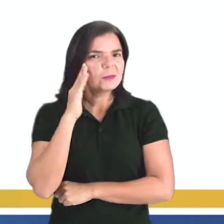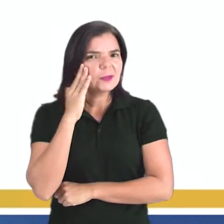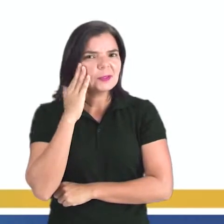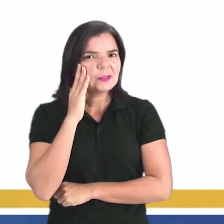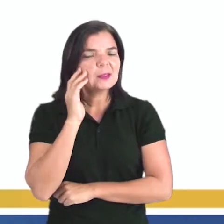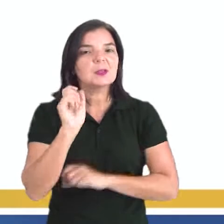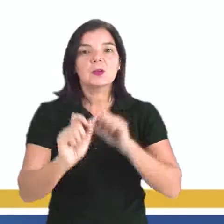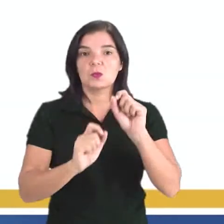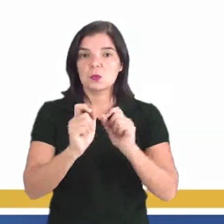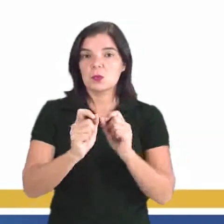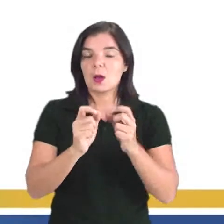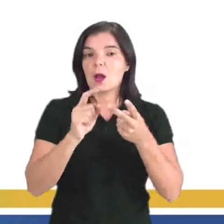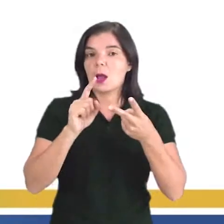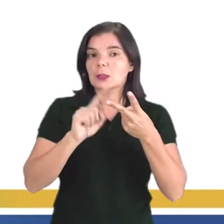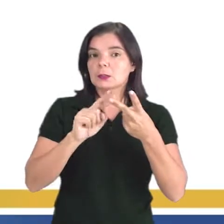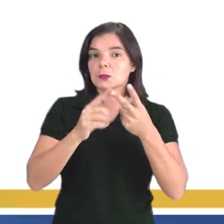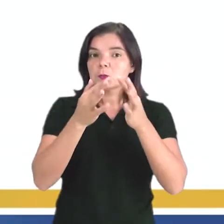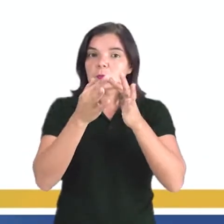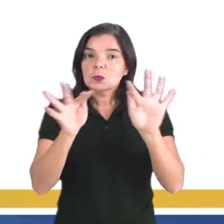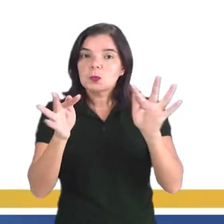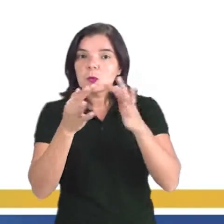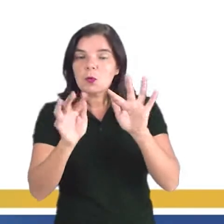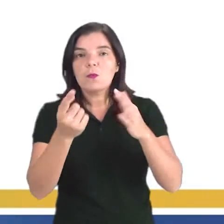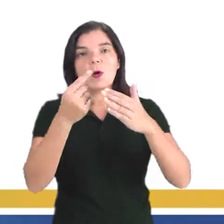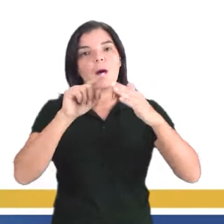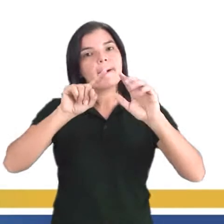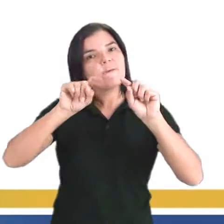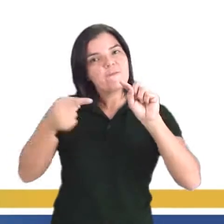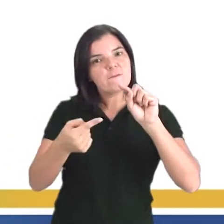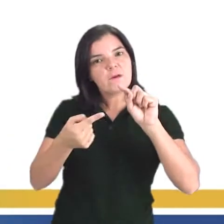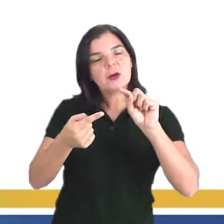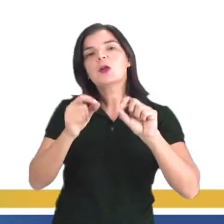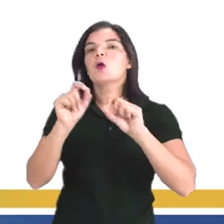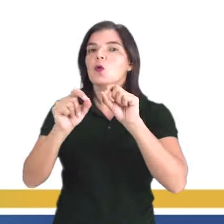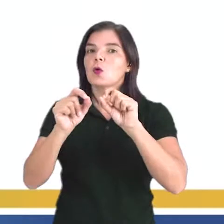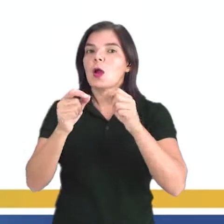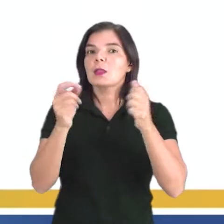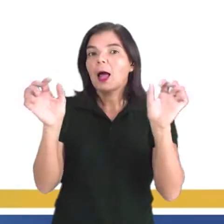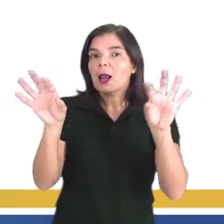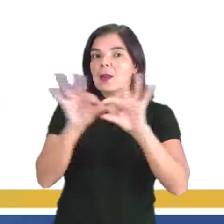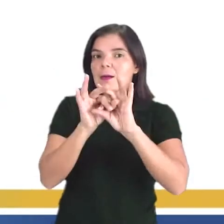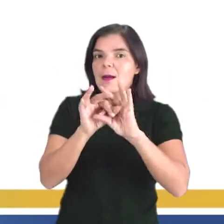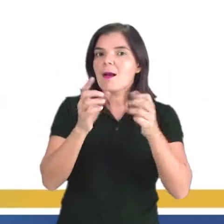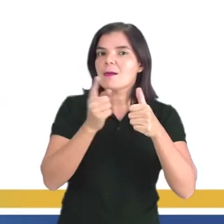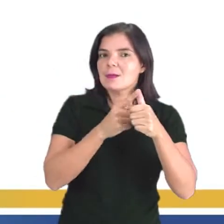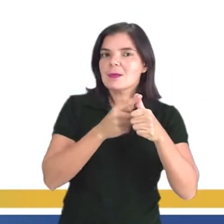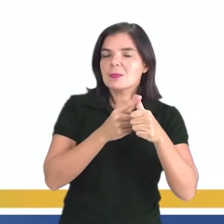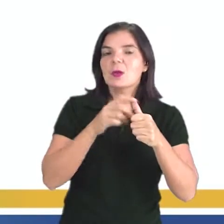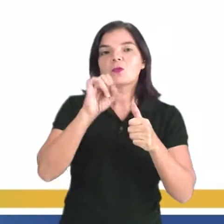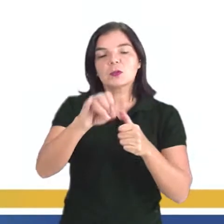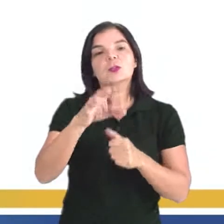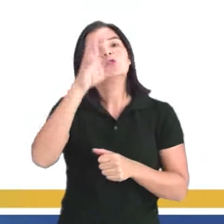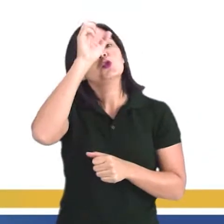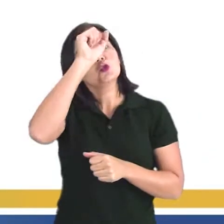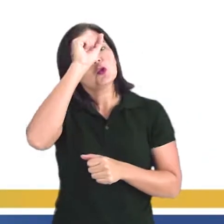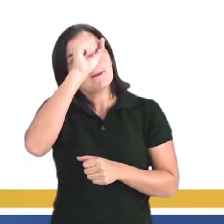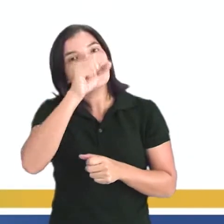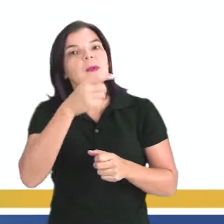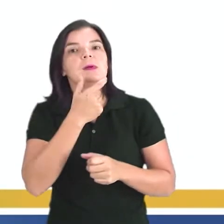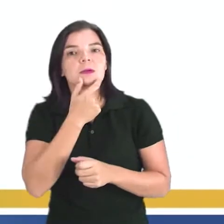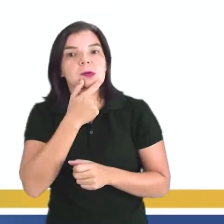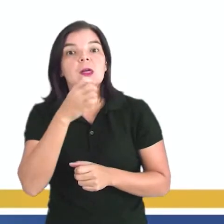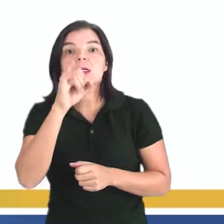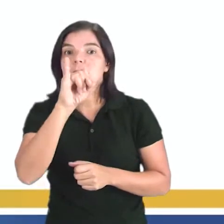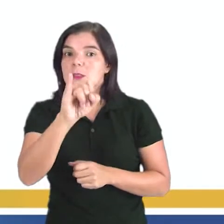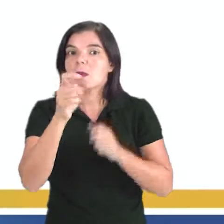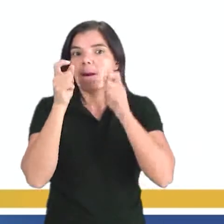aí que a segunda frase, que é após essa vírgula, está condicionada à primeira? Então você só aprende inglês se